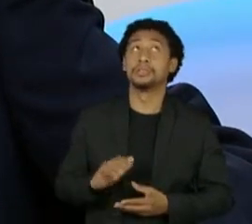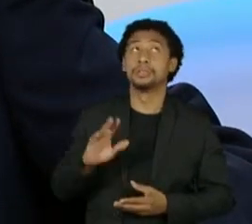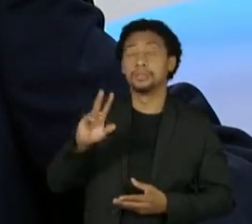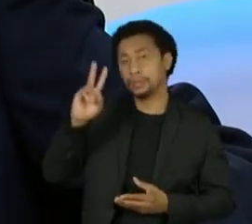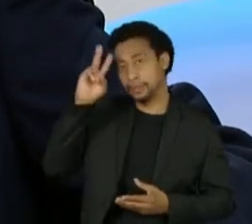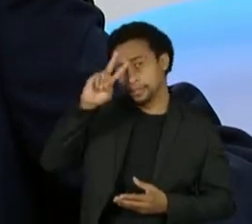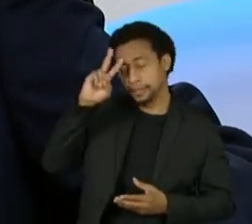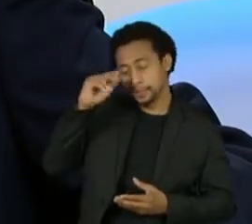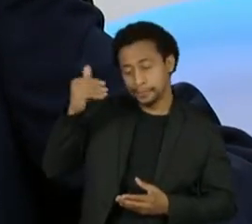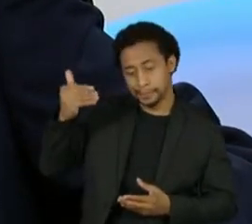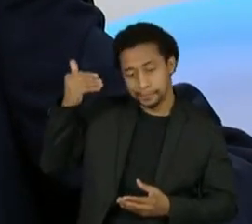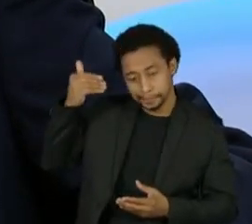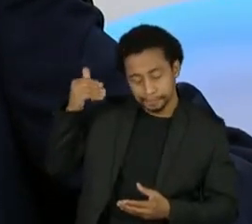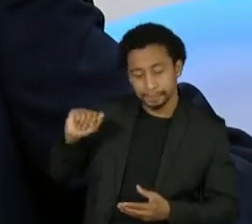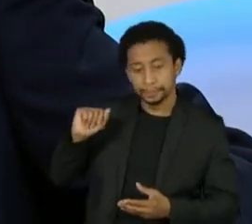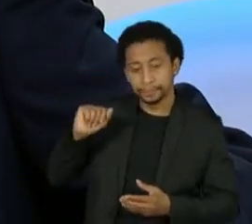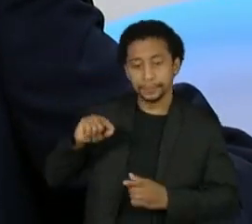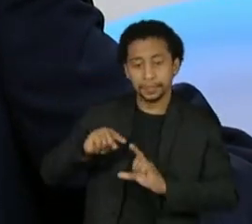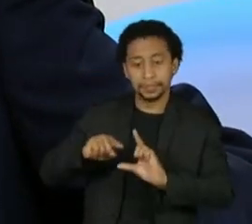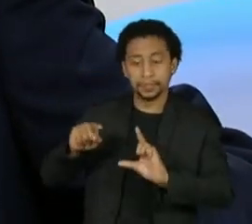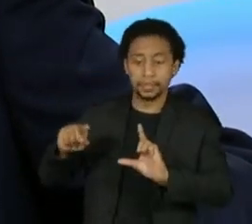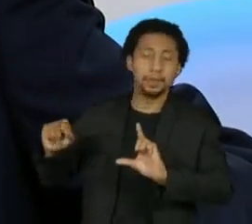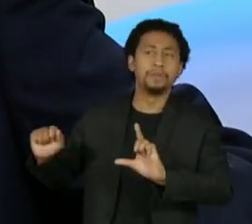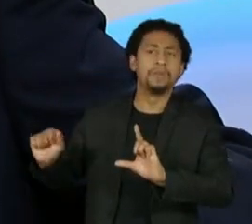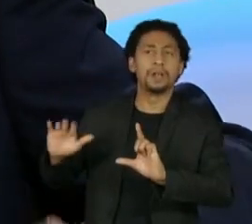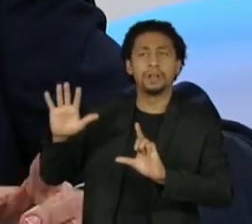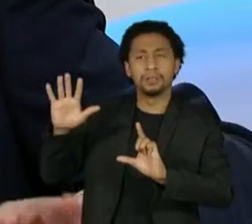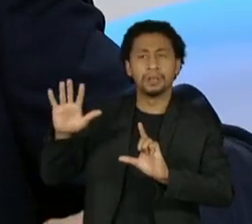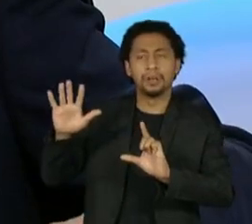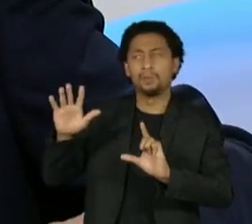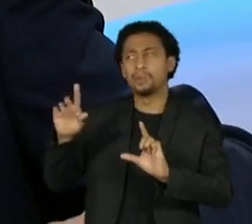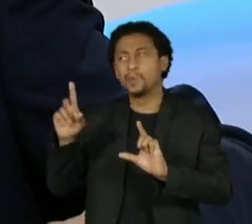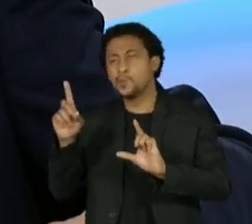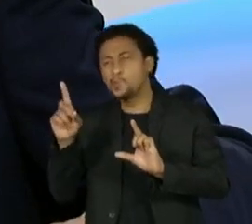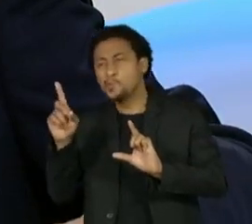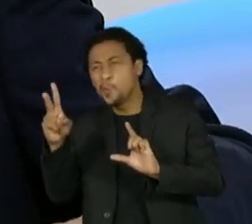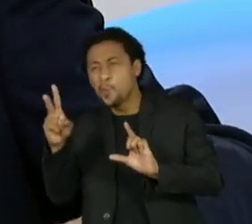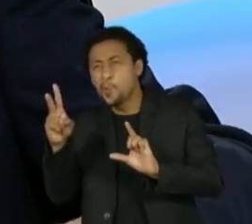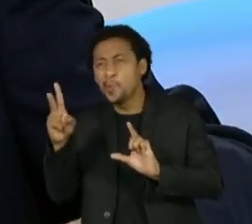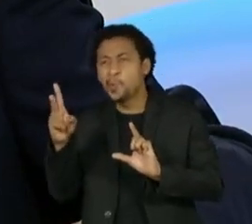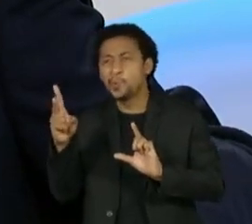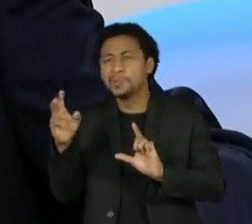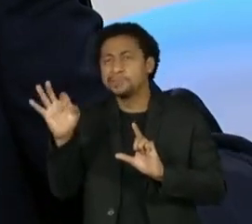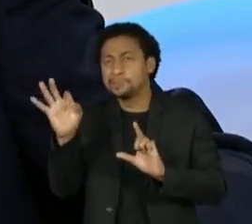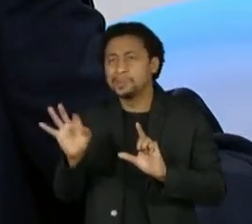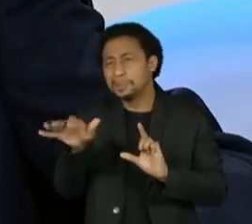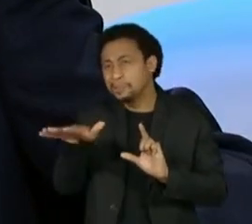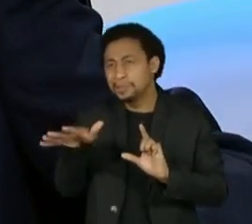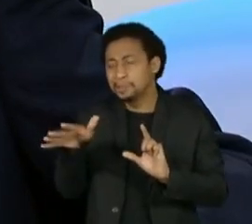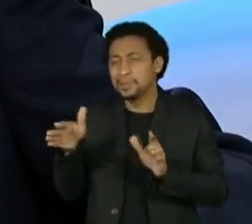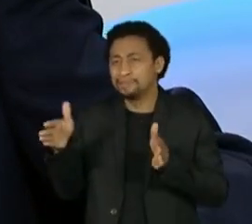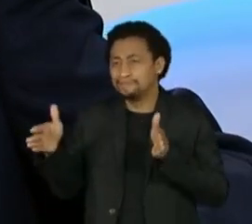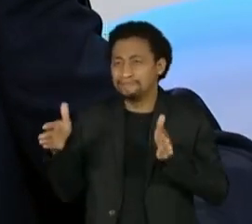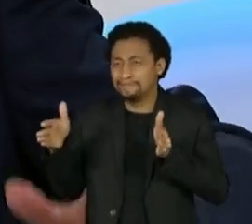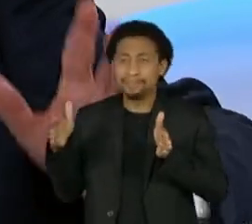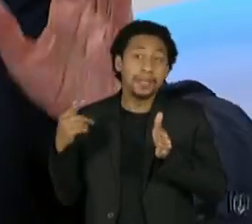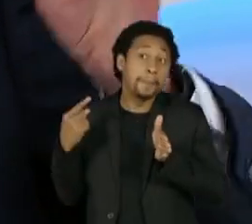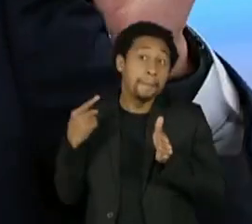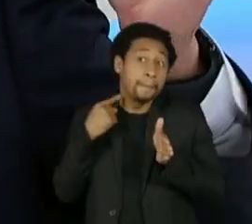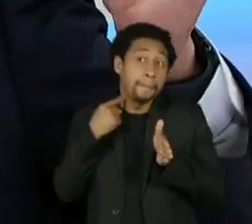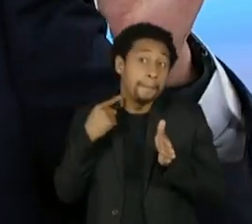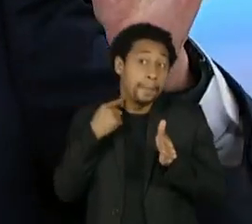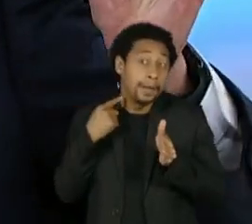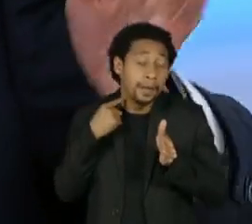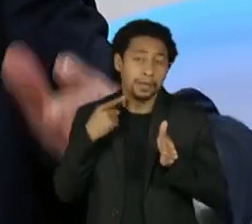temos uma inflação ao redor de 12 por aí em maio do primeiro ano de governo